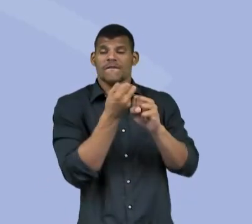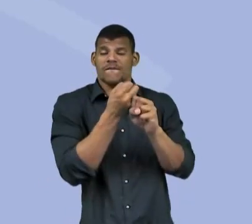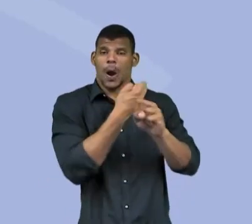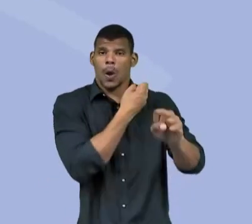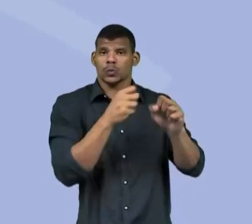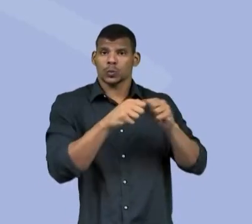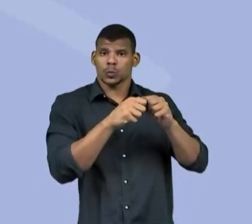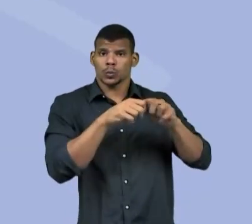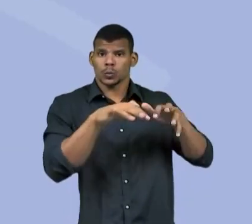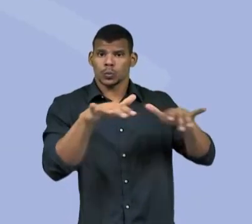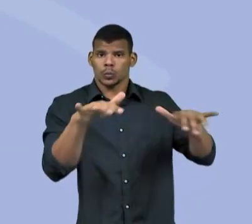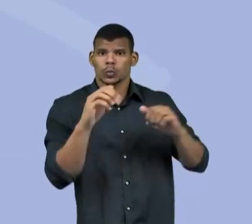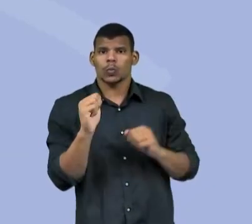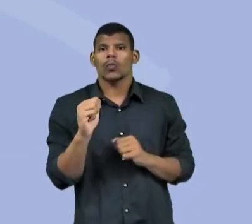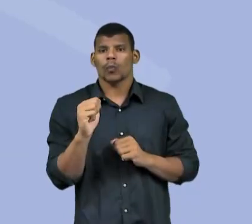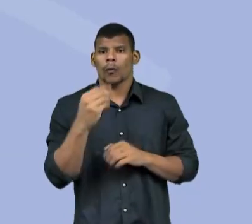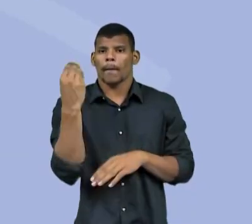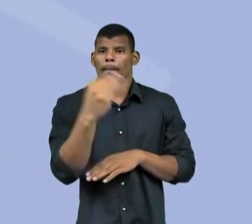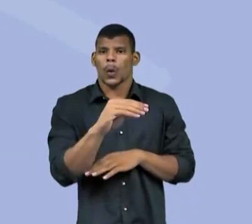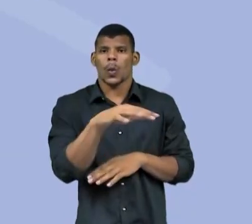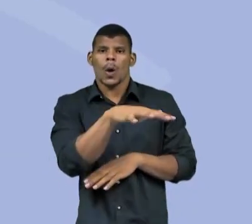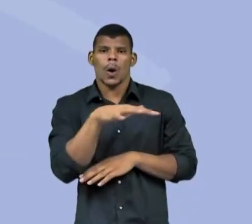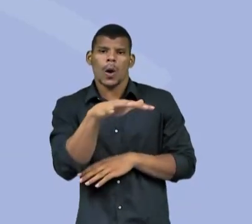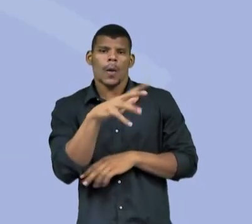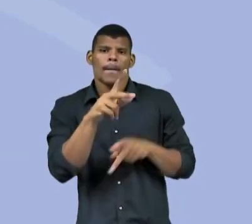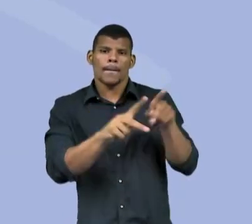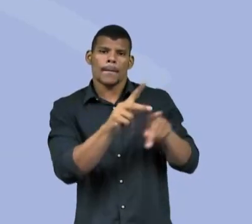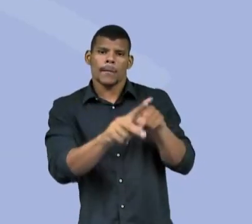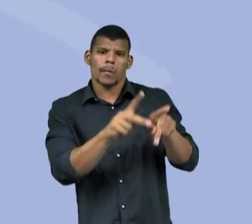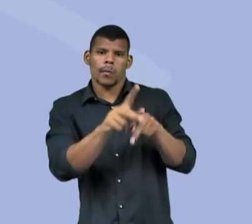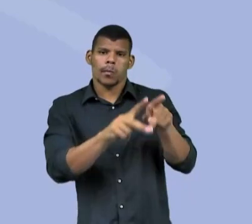colocar determinadas áreas da população